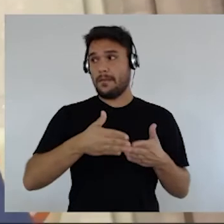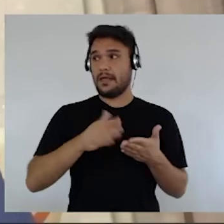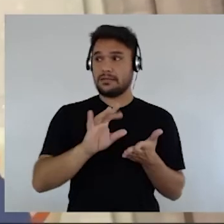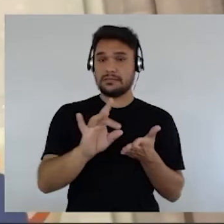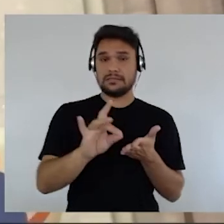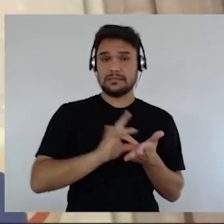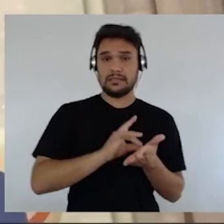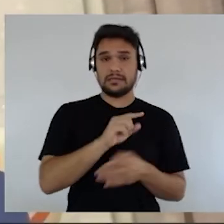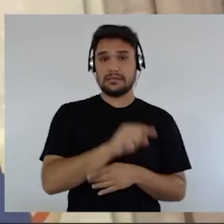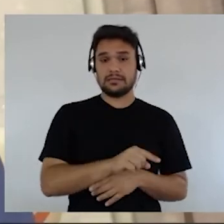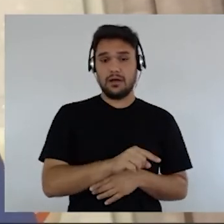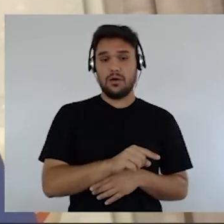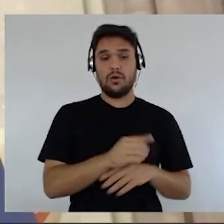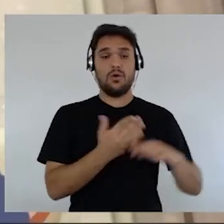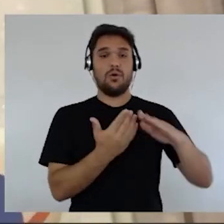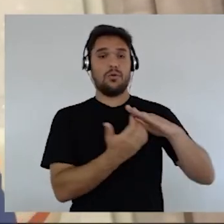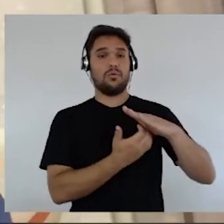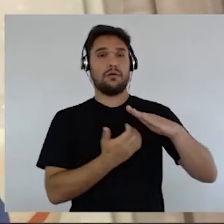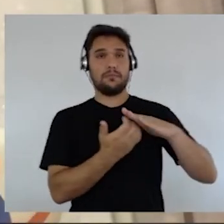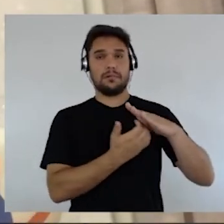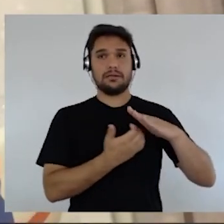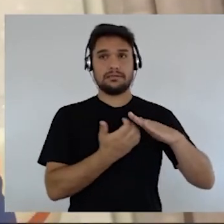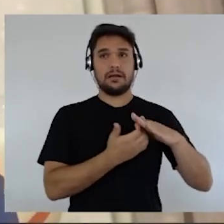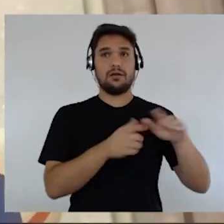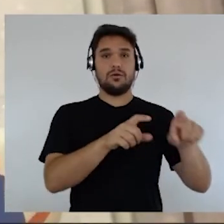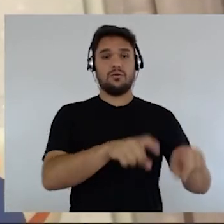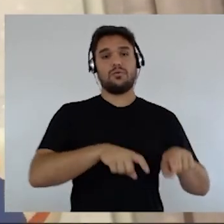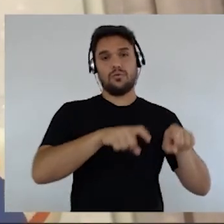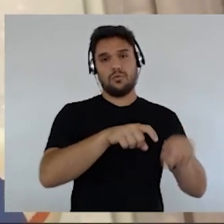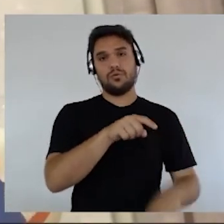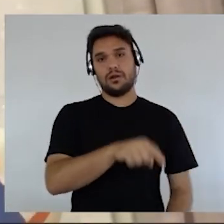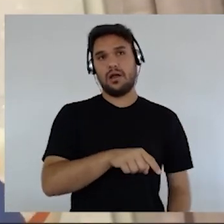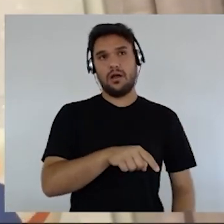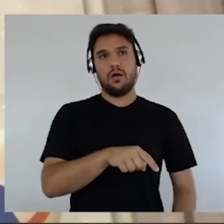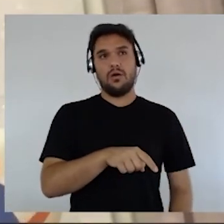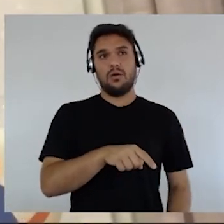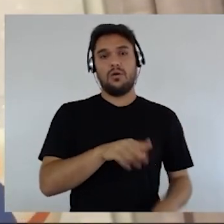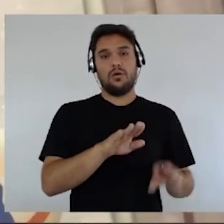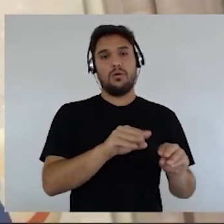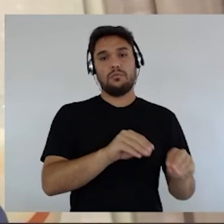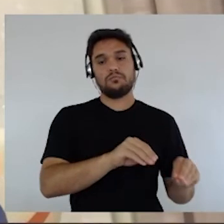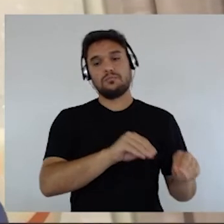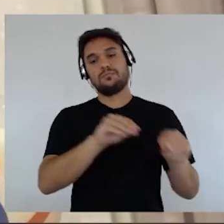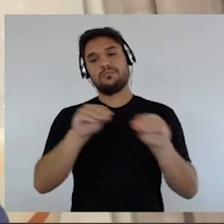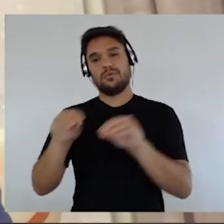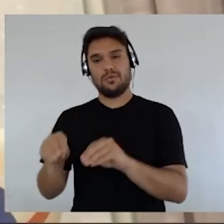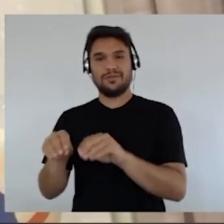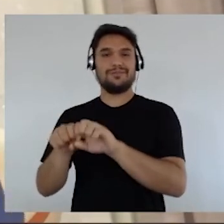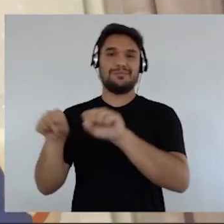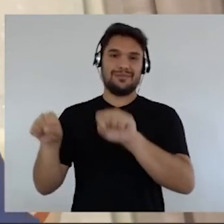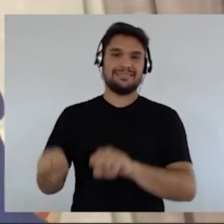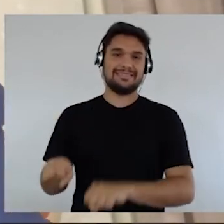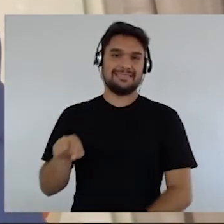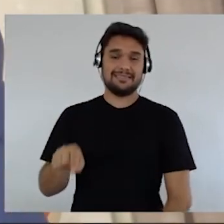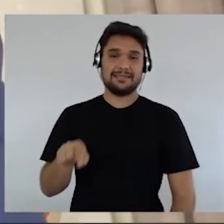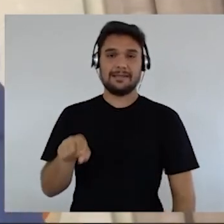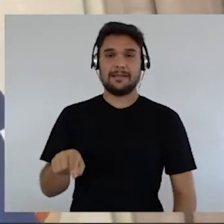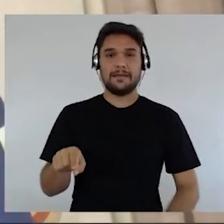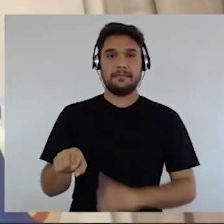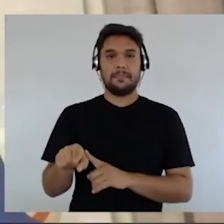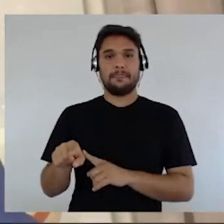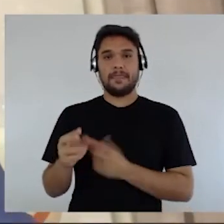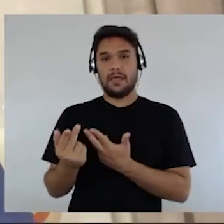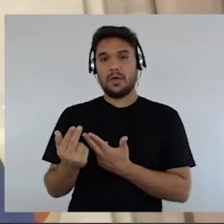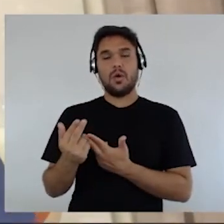inscrição, o empresário rural fica transferido para o regime que está equiparado